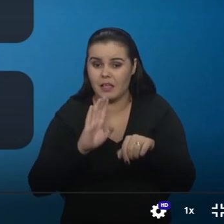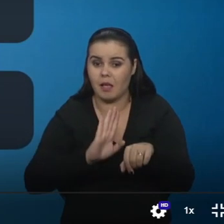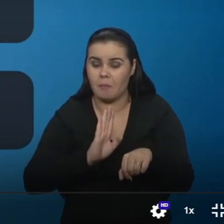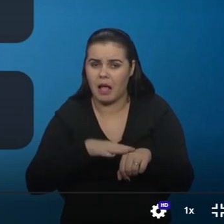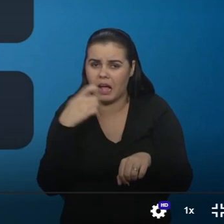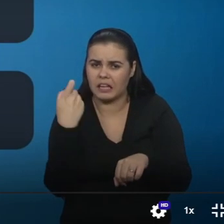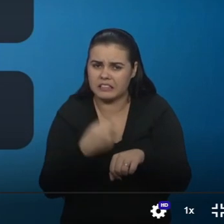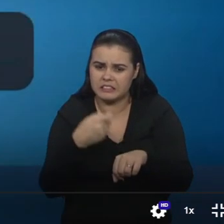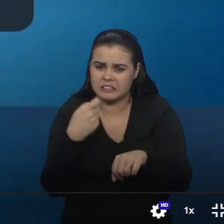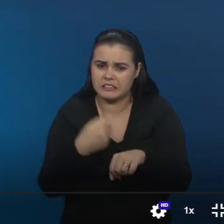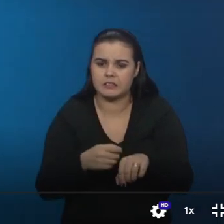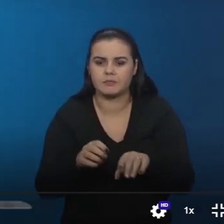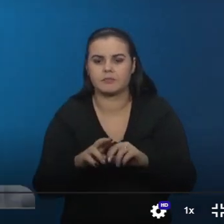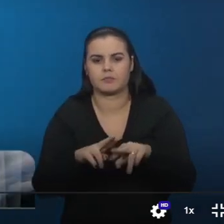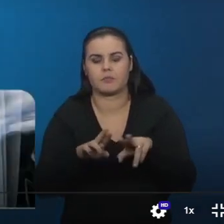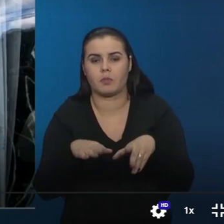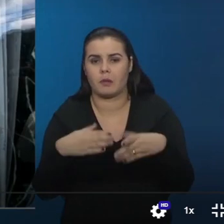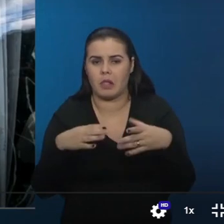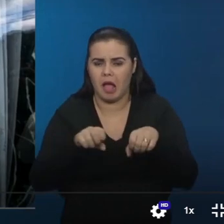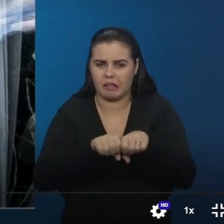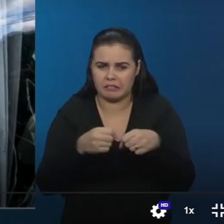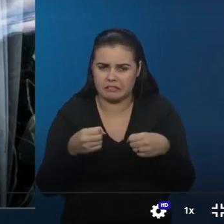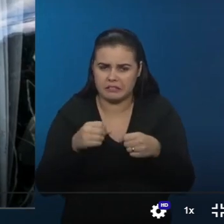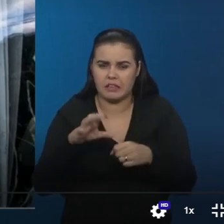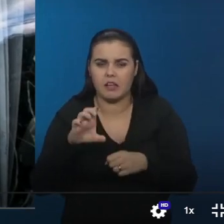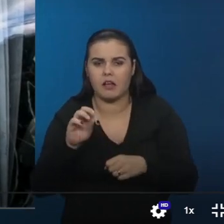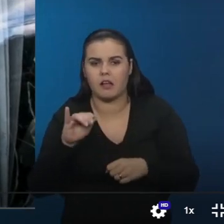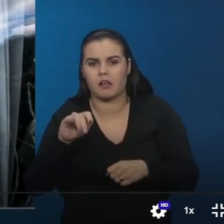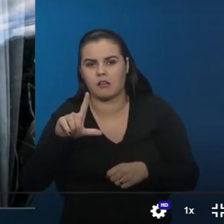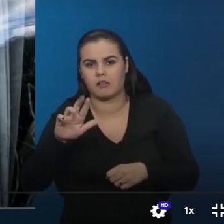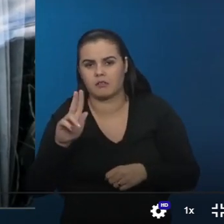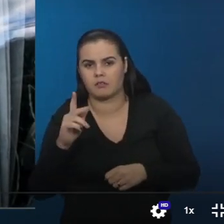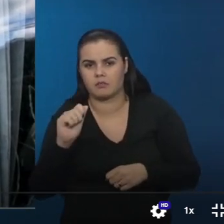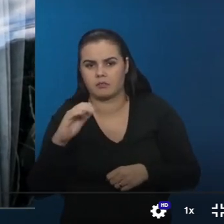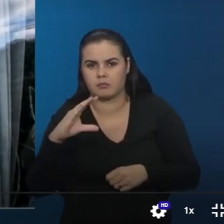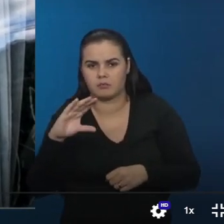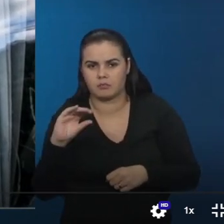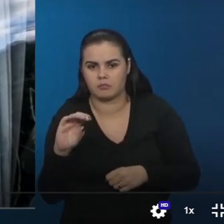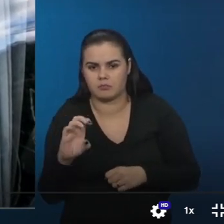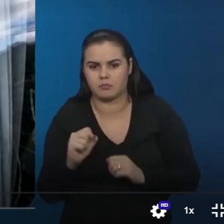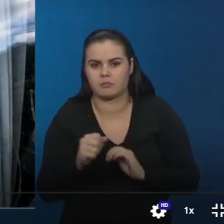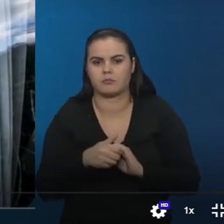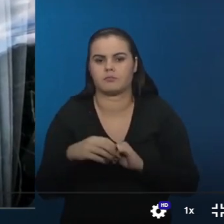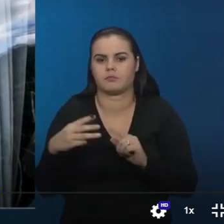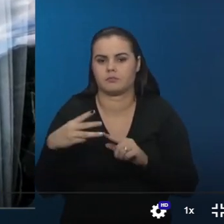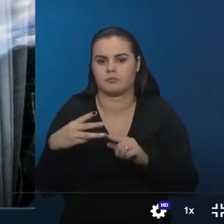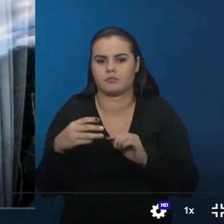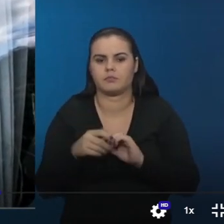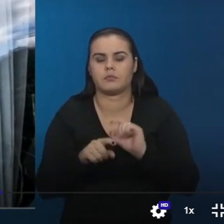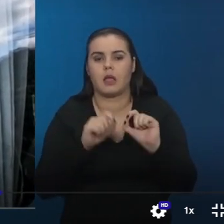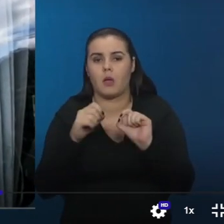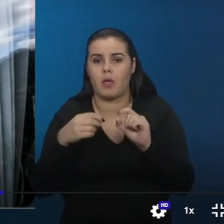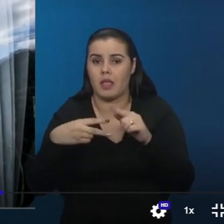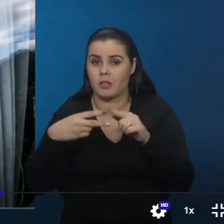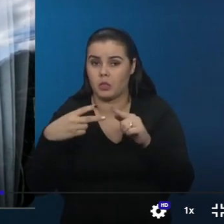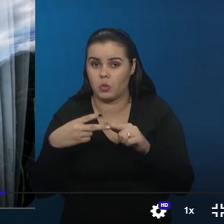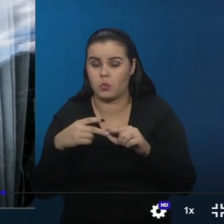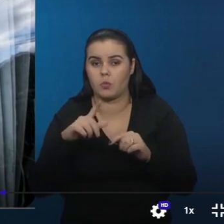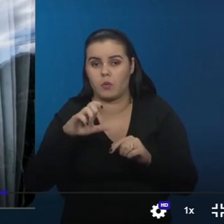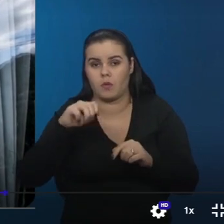produzem estilhaços. Os laminados consistem na associação de 2 ou mais lâminas de vidro unidas com